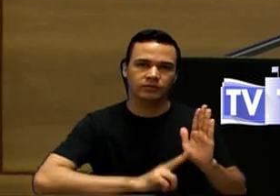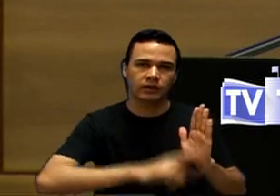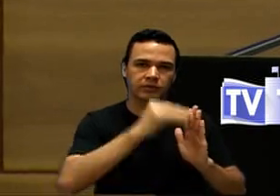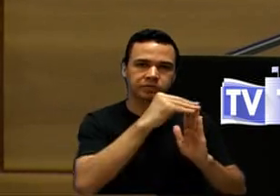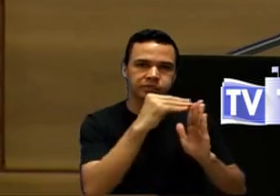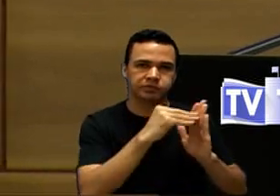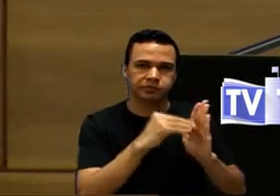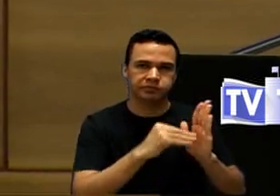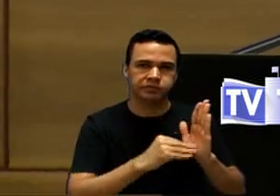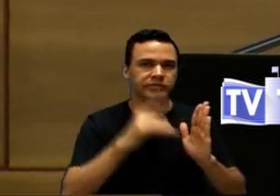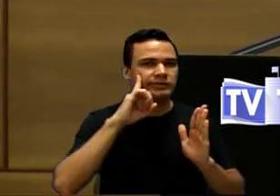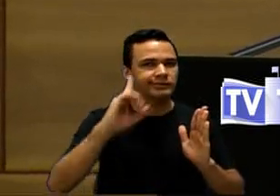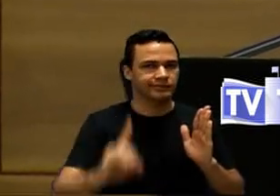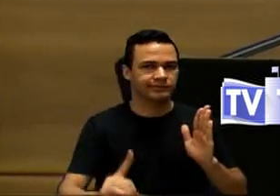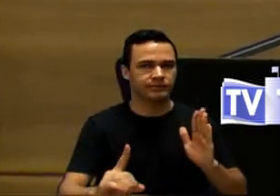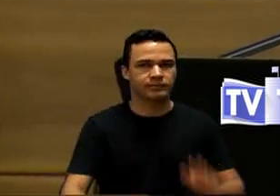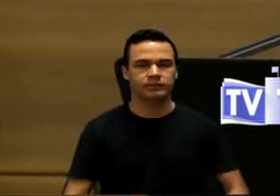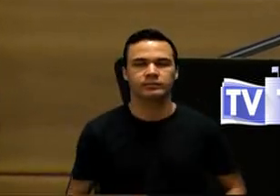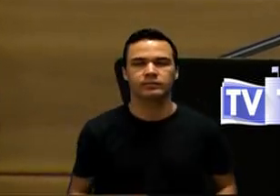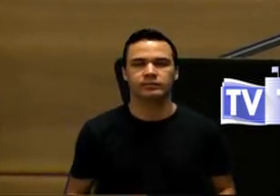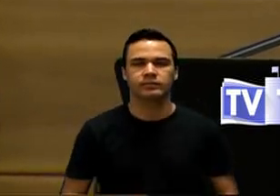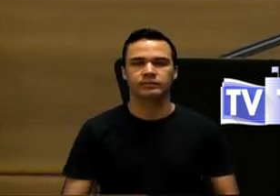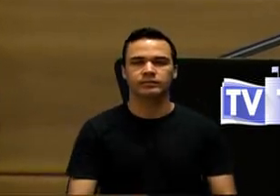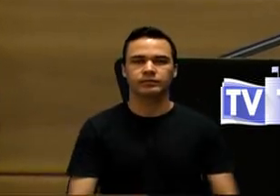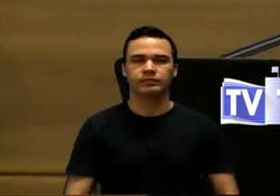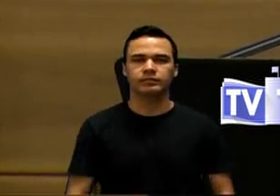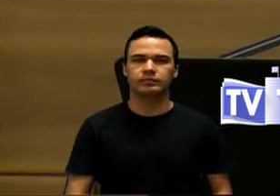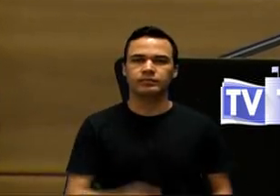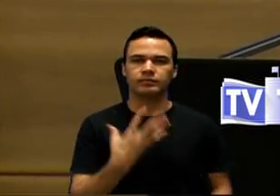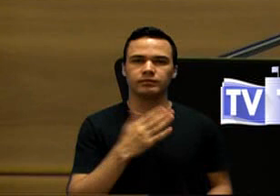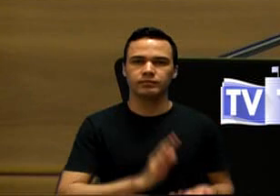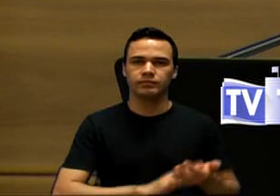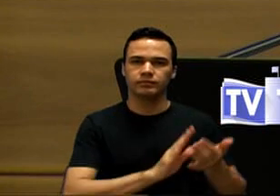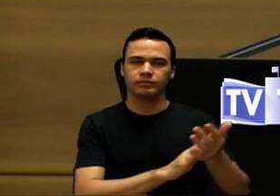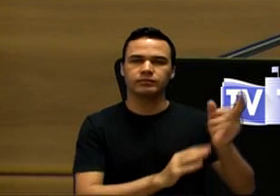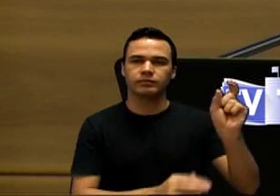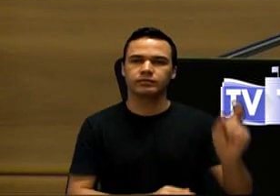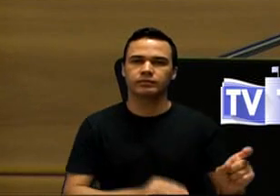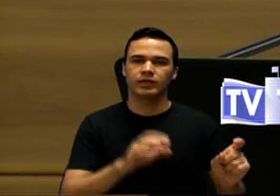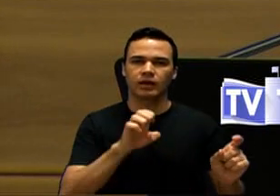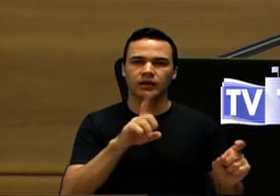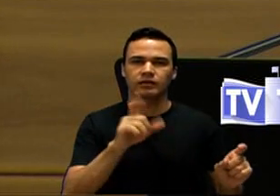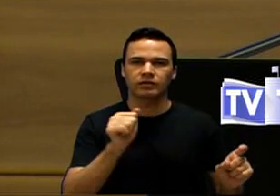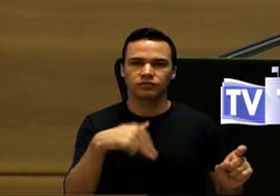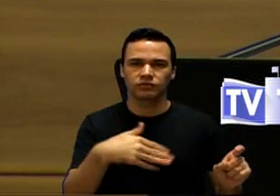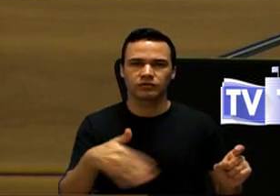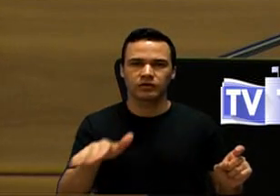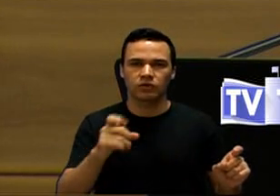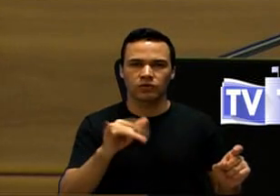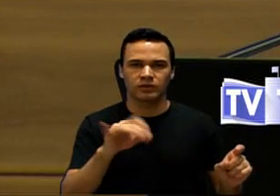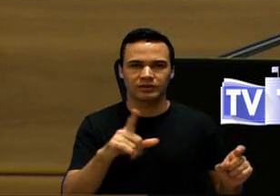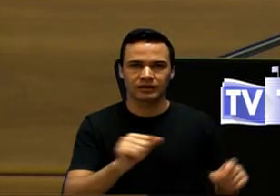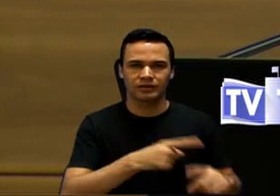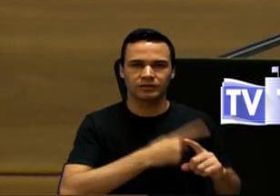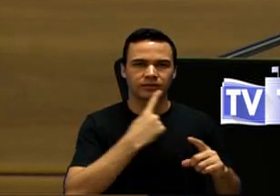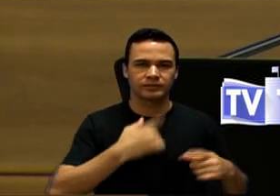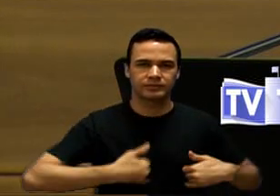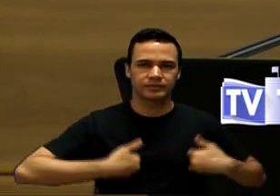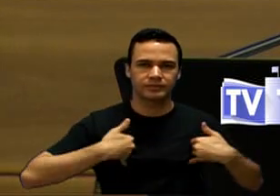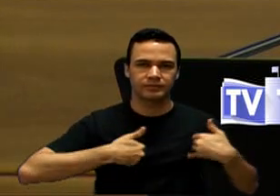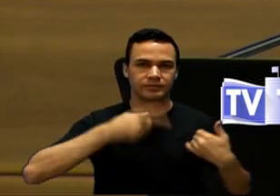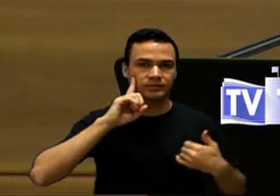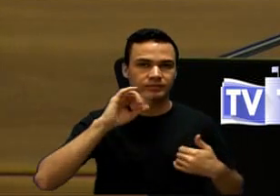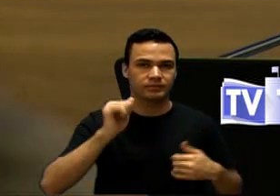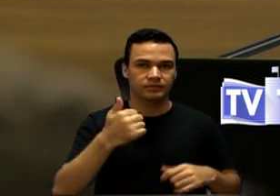lista da diretoria anexa. Requerimento, voto de congratulações a Edson Alcolea Filho, pela passagem de sua data